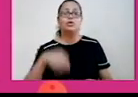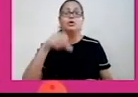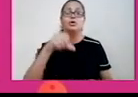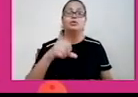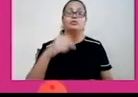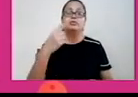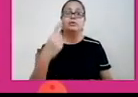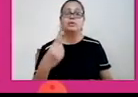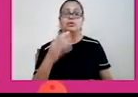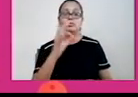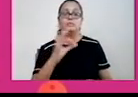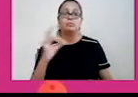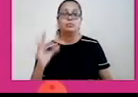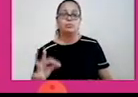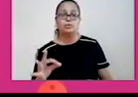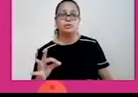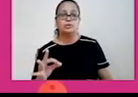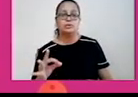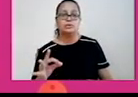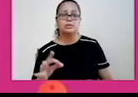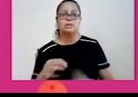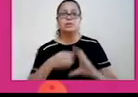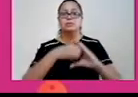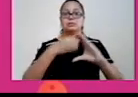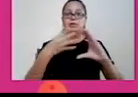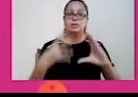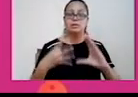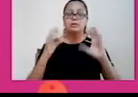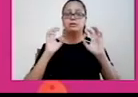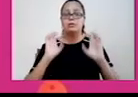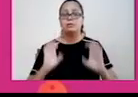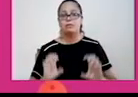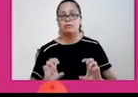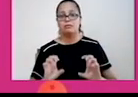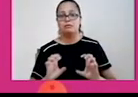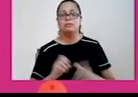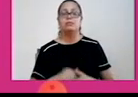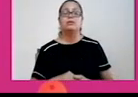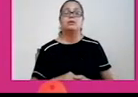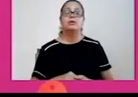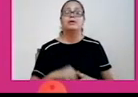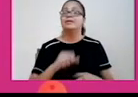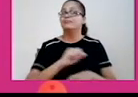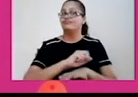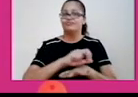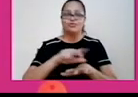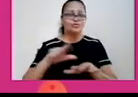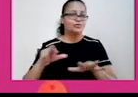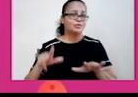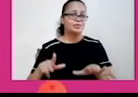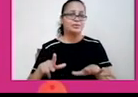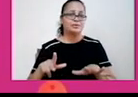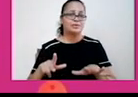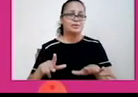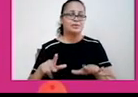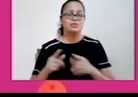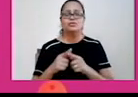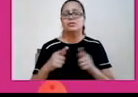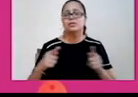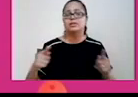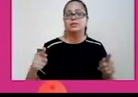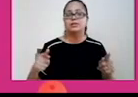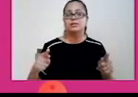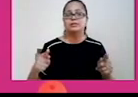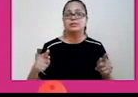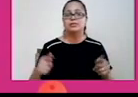étnica denominada Han. Então, apesar de ser um país muito grande, muito populoso, não tem uma diversidade étnica muito grande. Tem-se